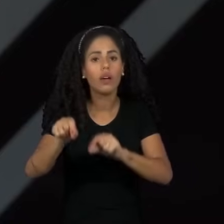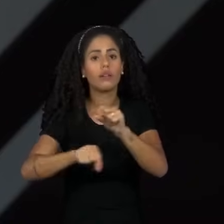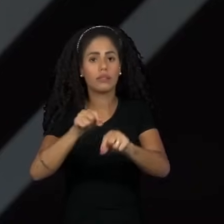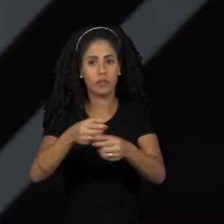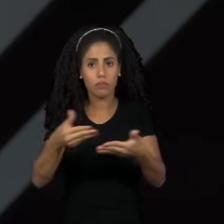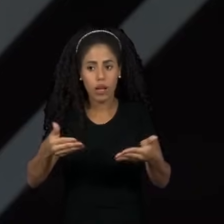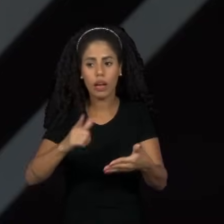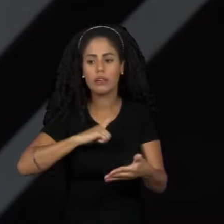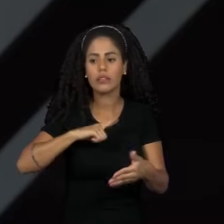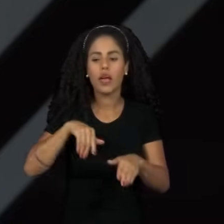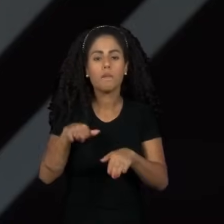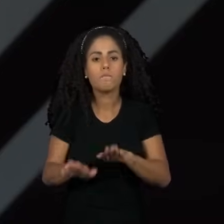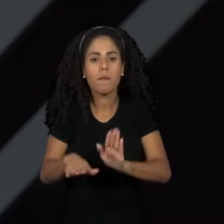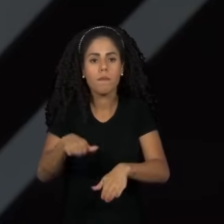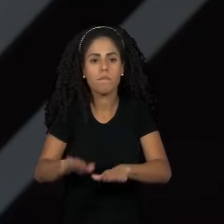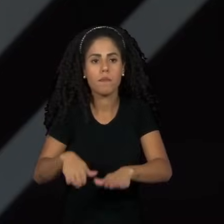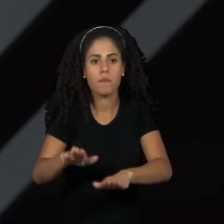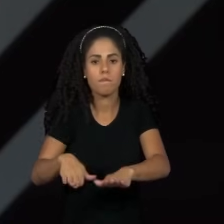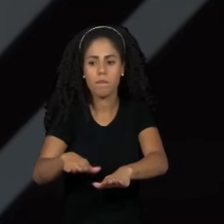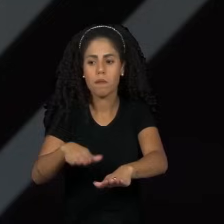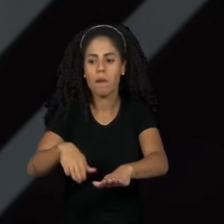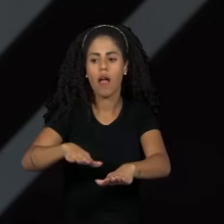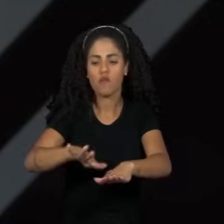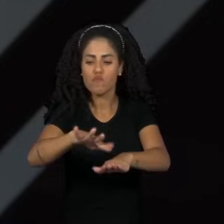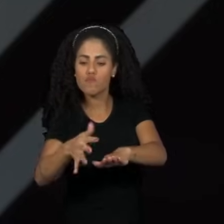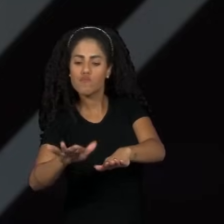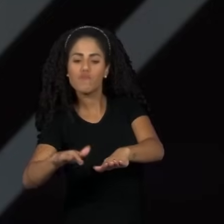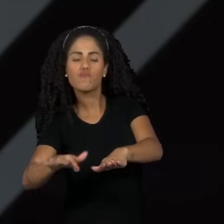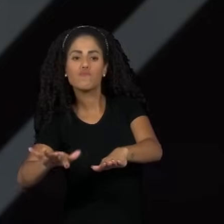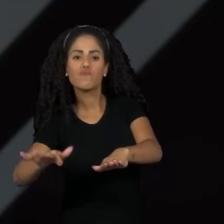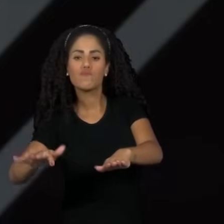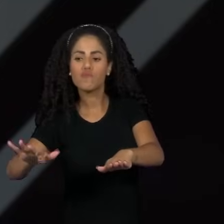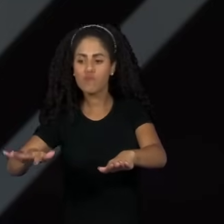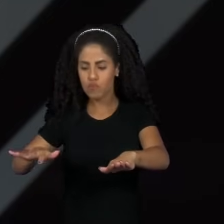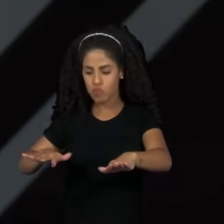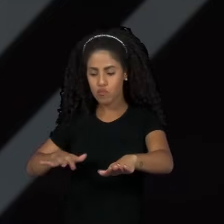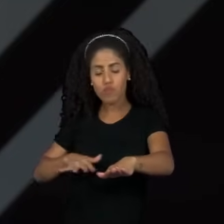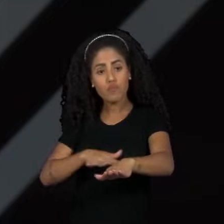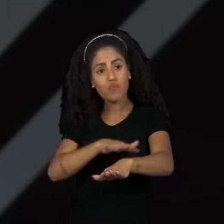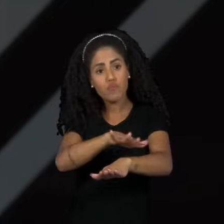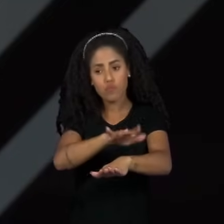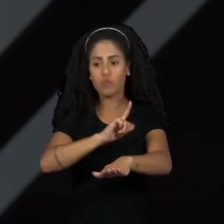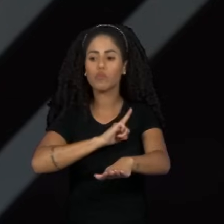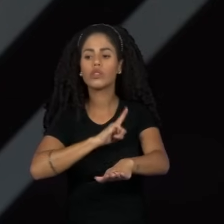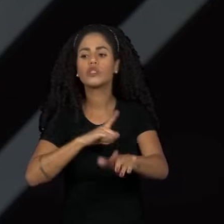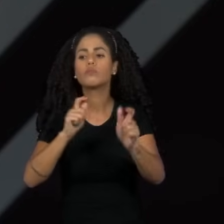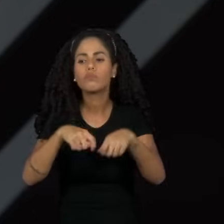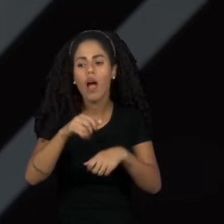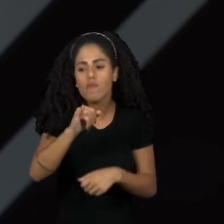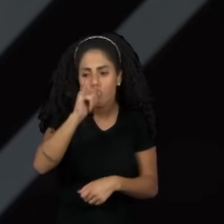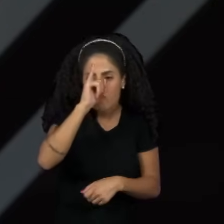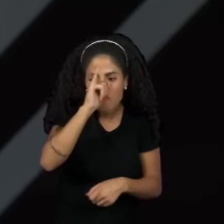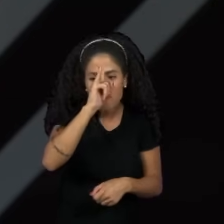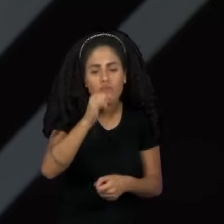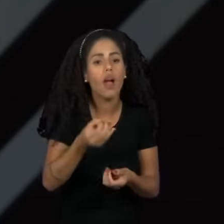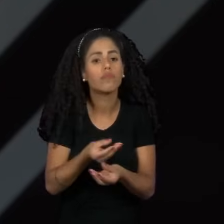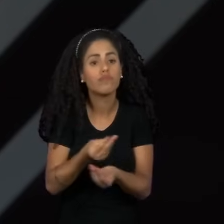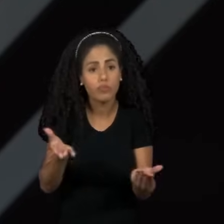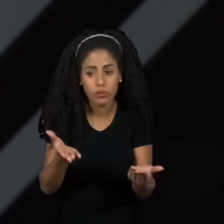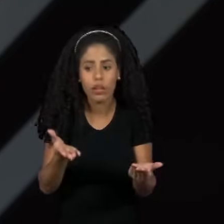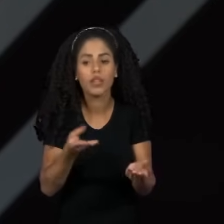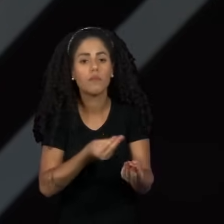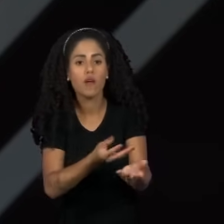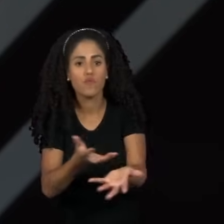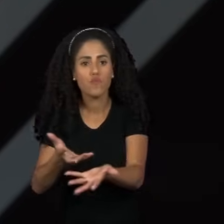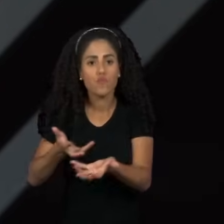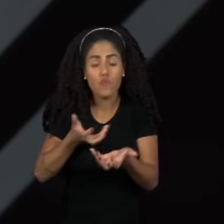plantar mandioca no pé dos morros e criando porcos nas baixadas. E com isso